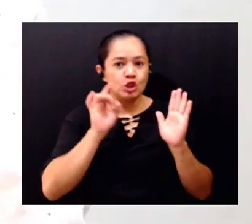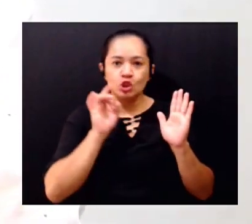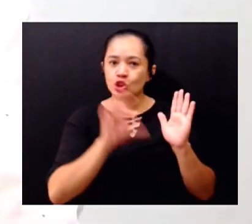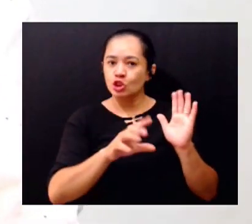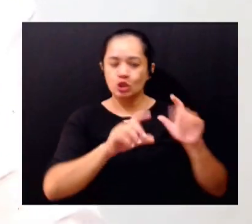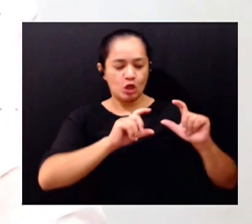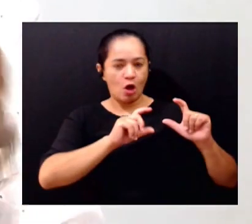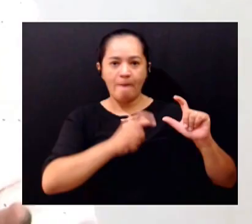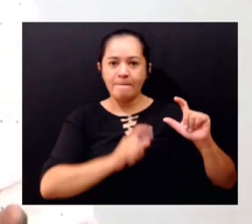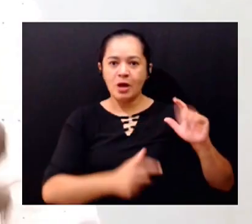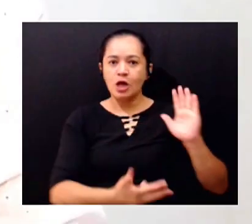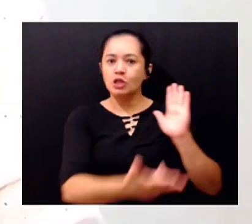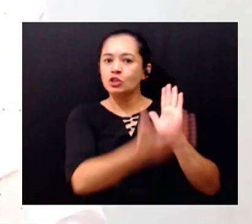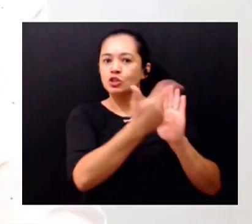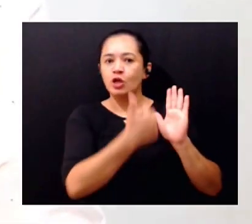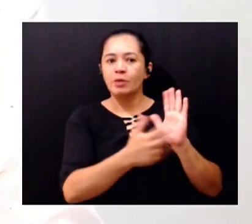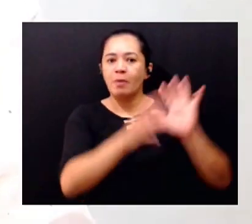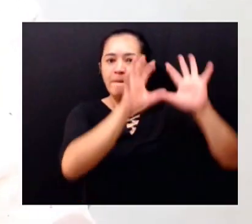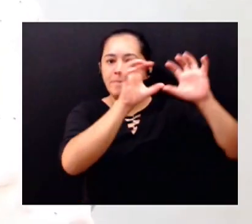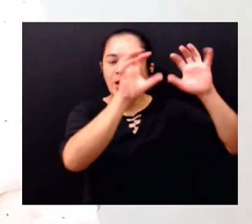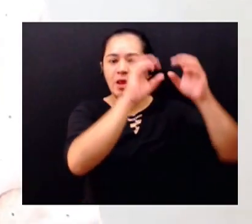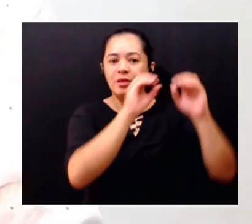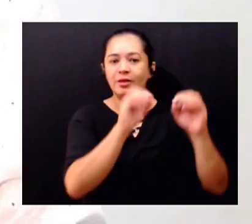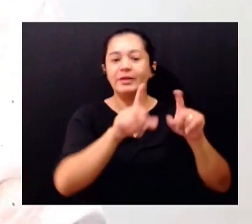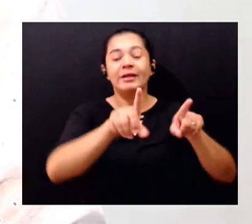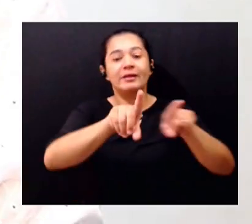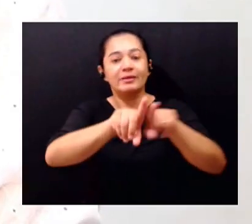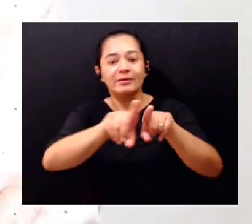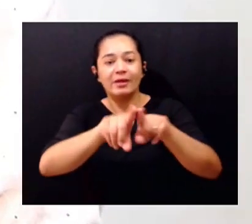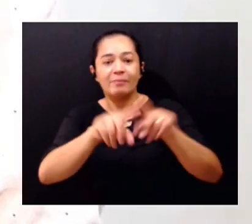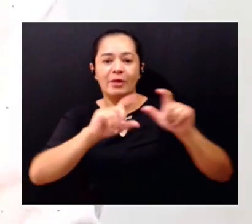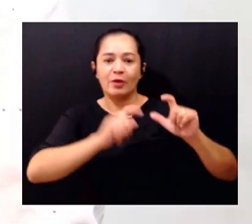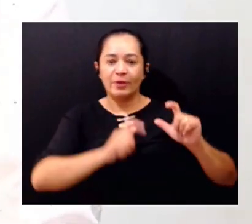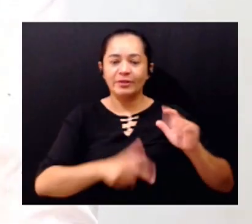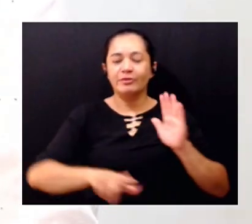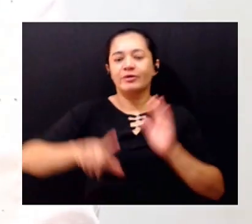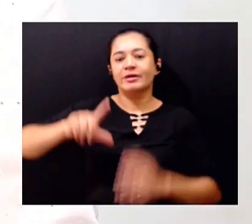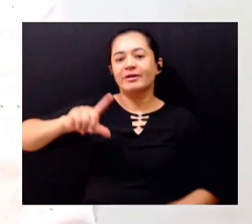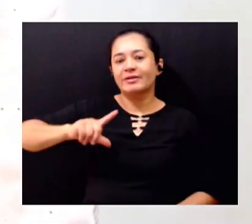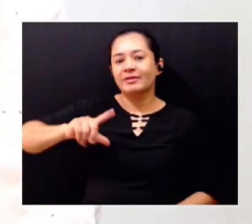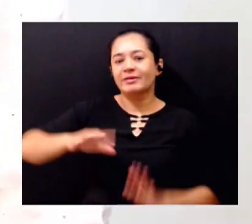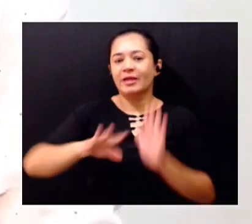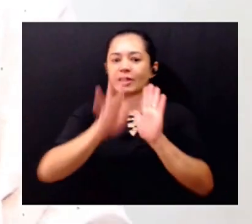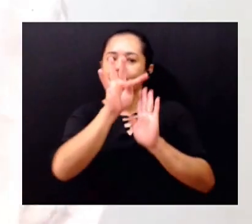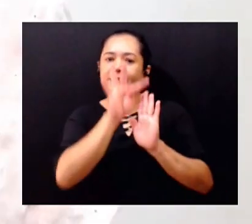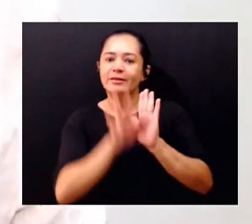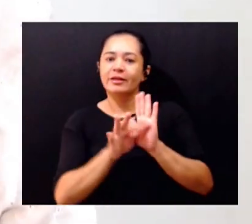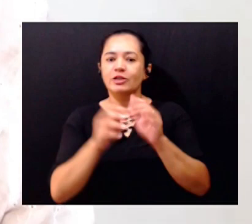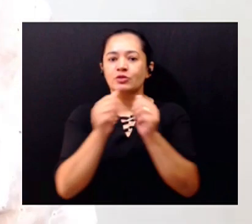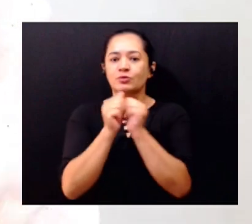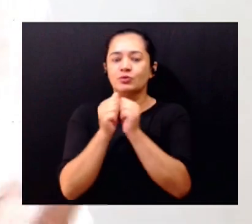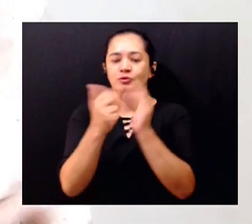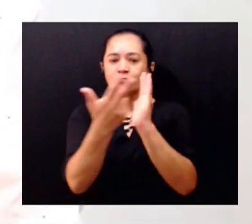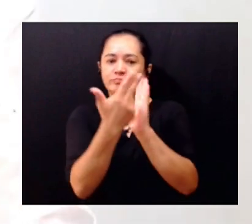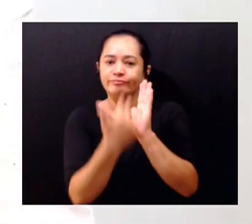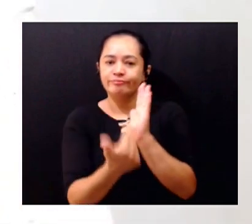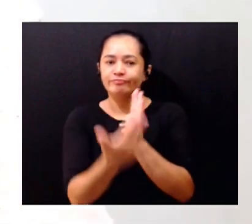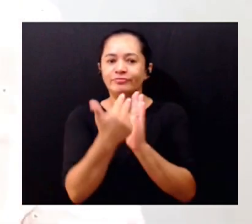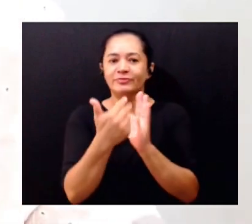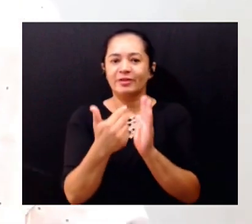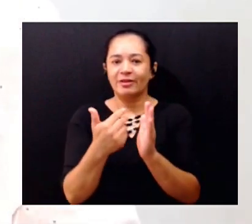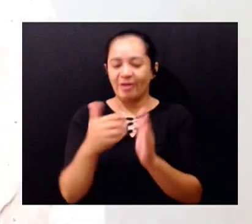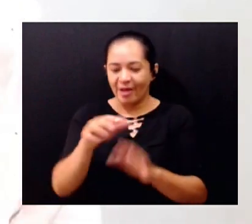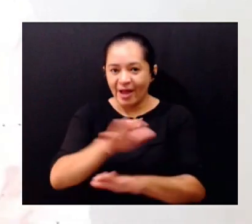tem o quadrinho que é o texto e a imagem. Então, para a criança entrar no universo da leitura, gente, é um